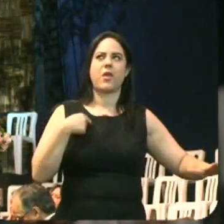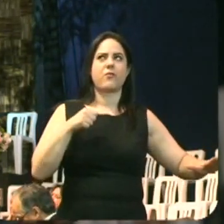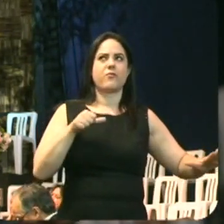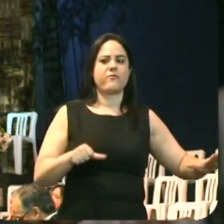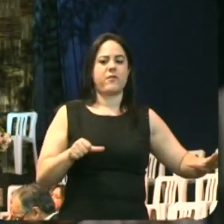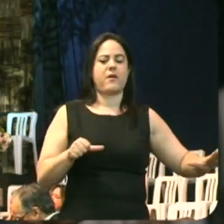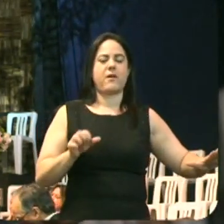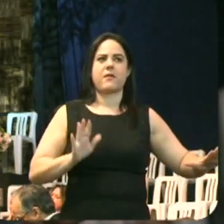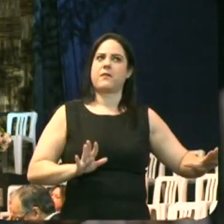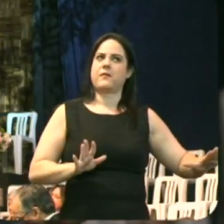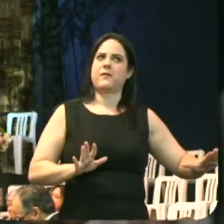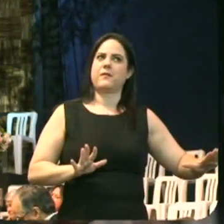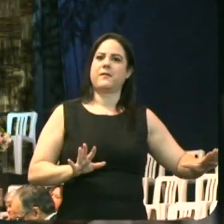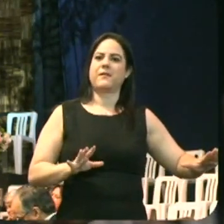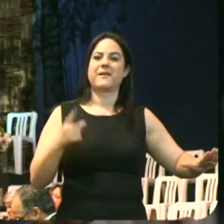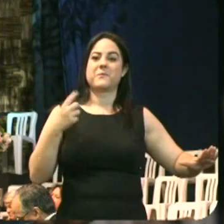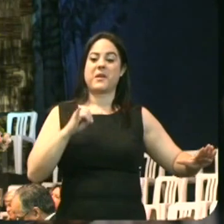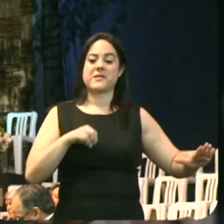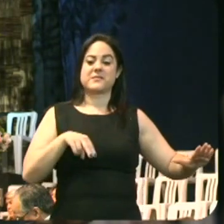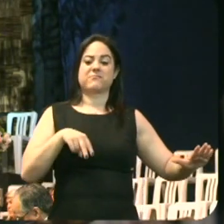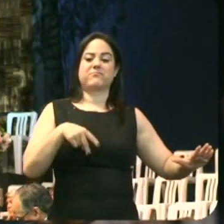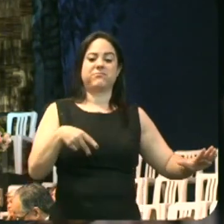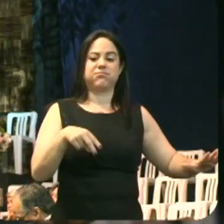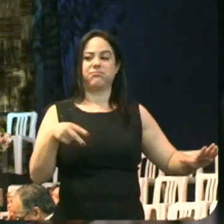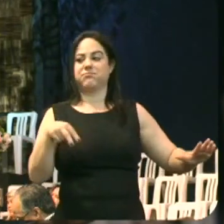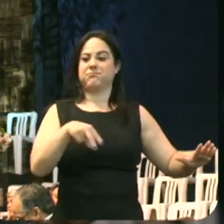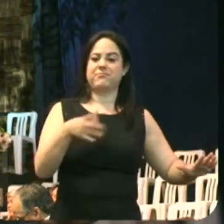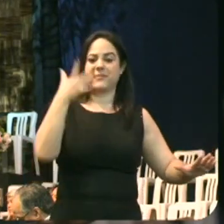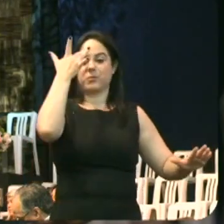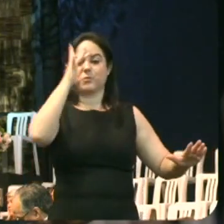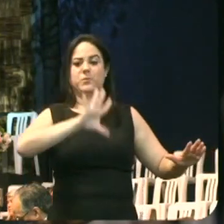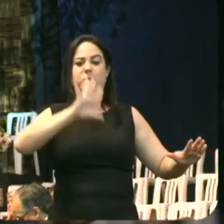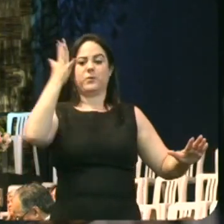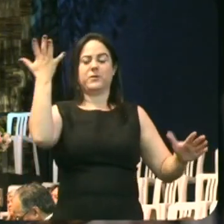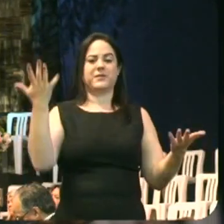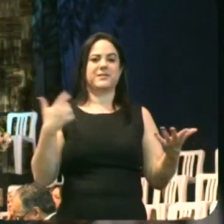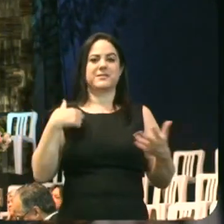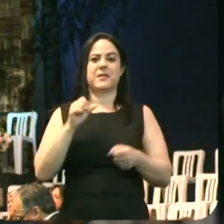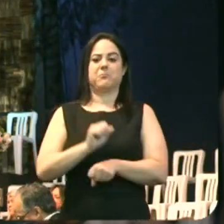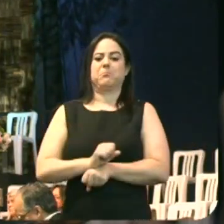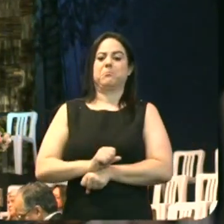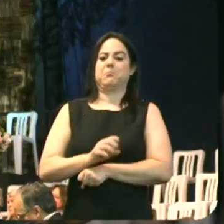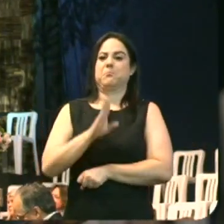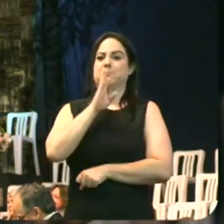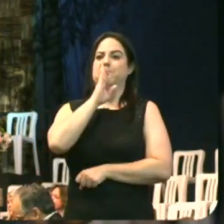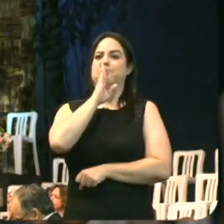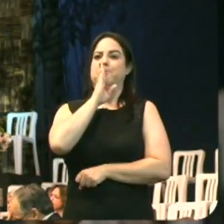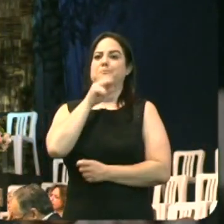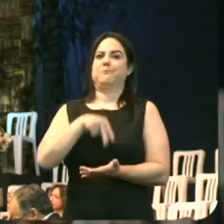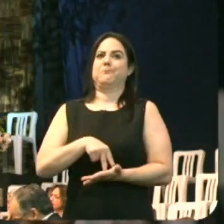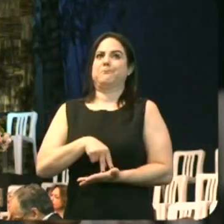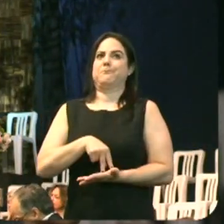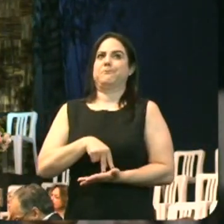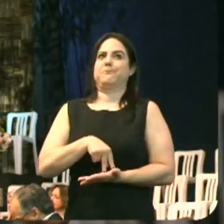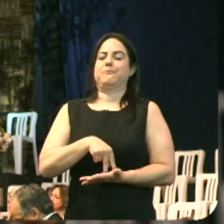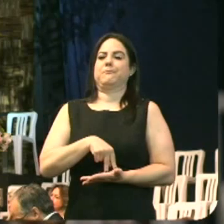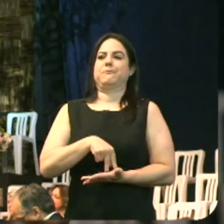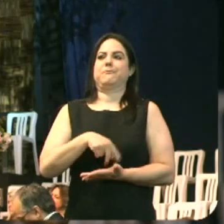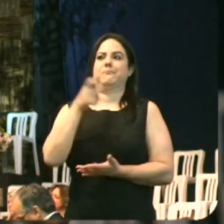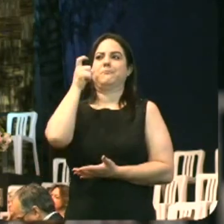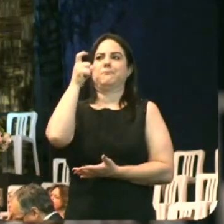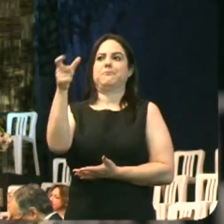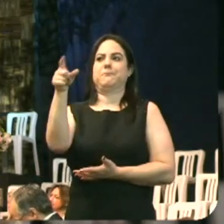saio. Porque se eu der um passo para lá ou para cá, eu sei lá o que vai acontecer. Então eu fiquei ali, quieto, ali naquele canto ali, ouvindo o